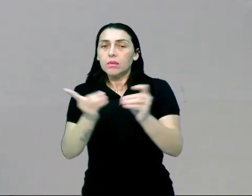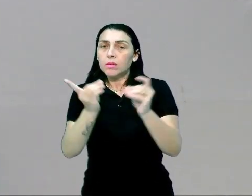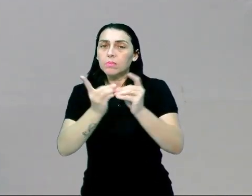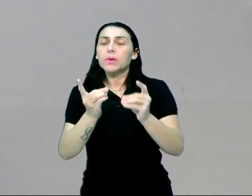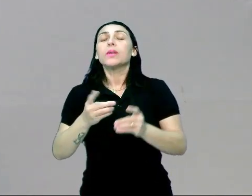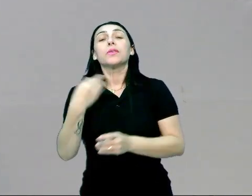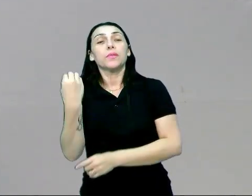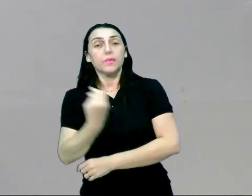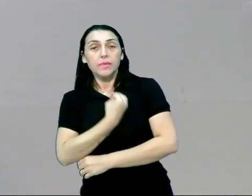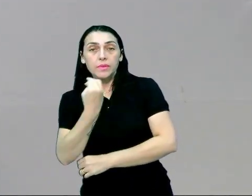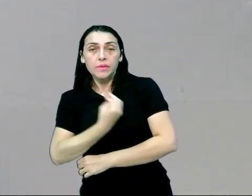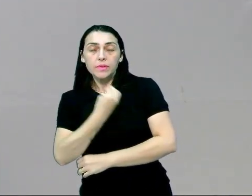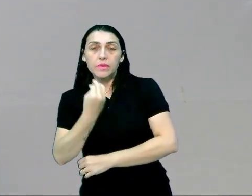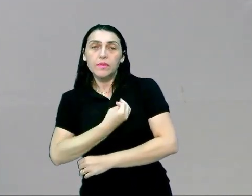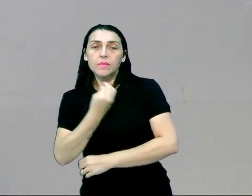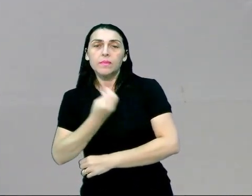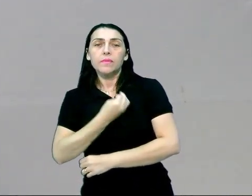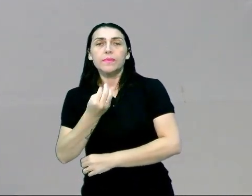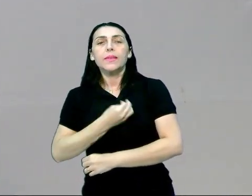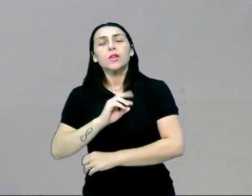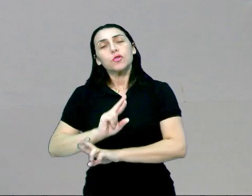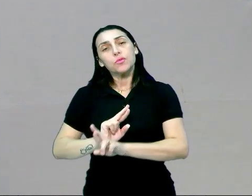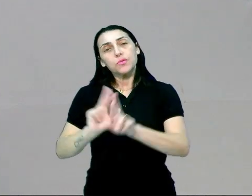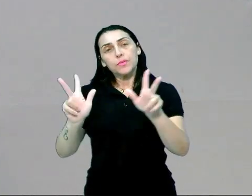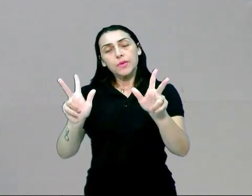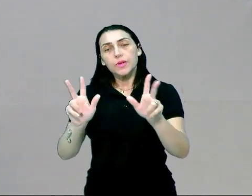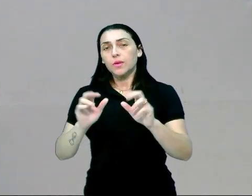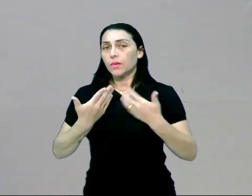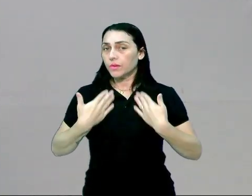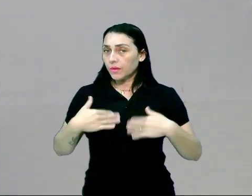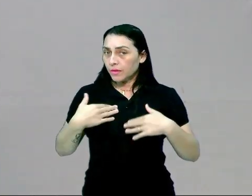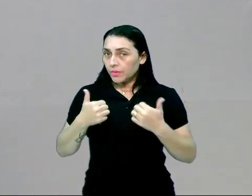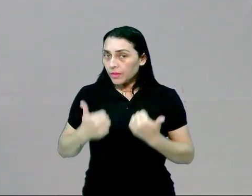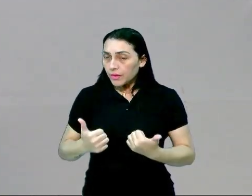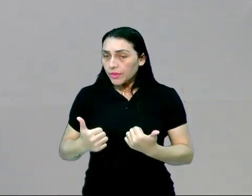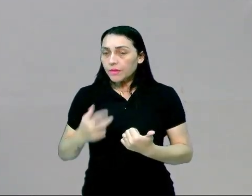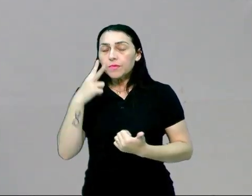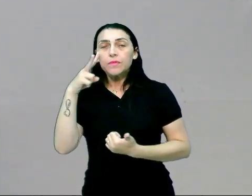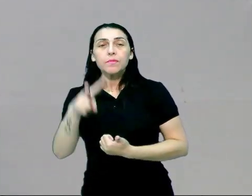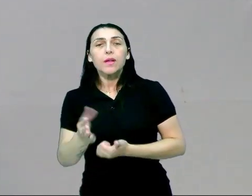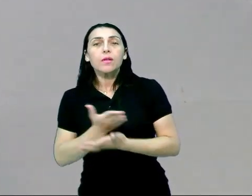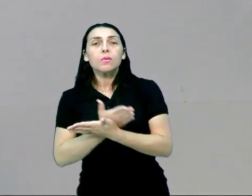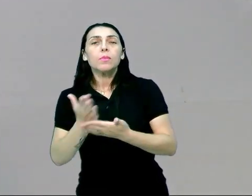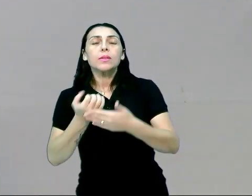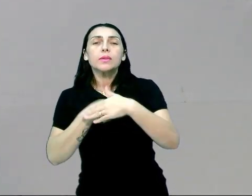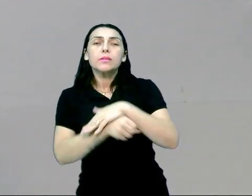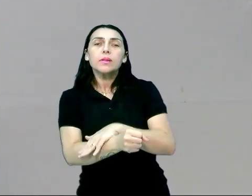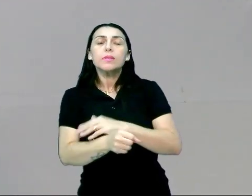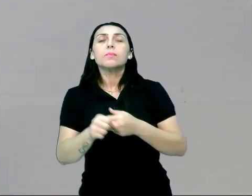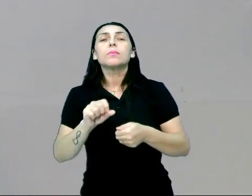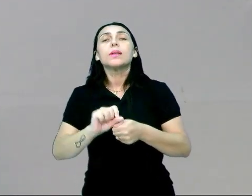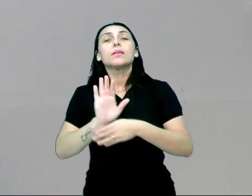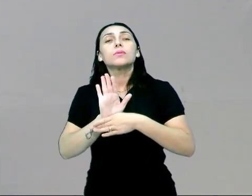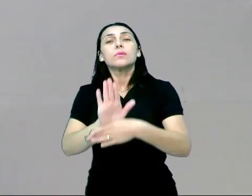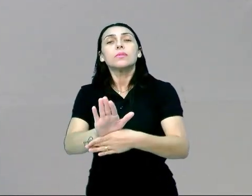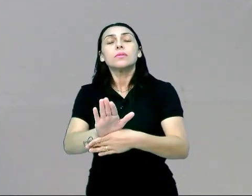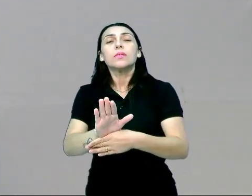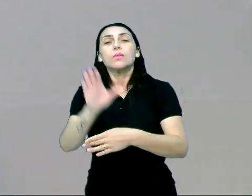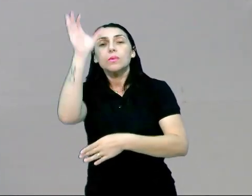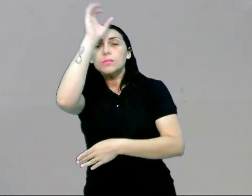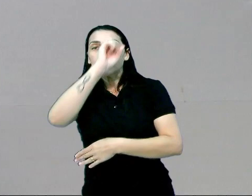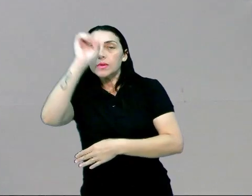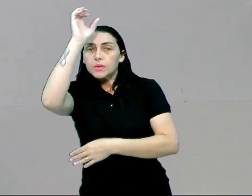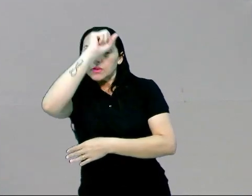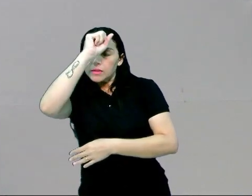gente vivenciar de uma forma um pouco diferente, tranquilo? Então a gente vê que ela começa a se inserir para auxiliar no